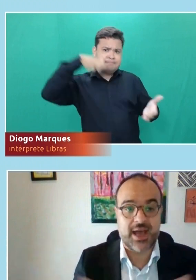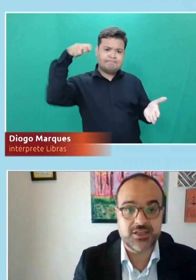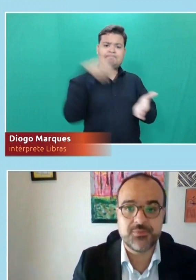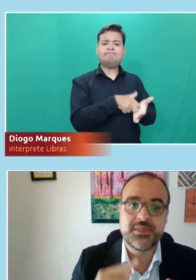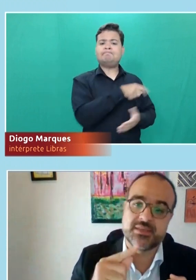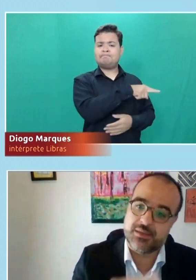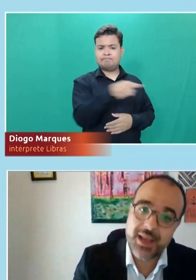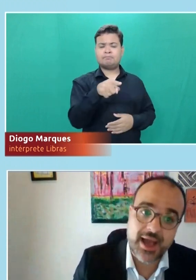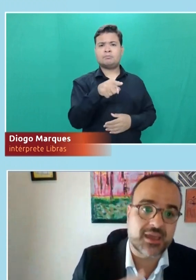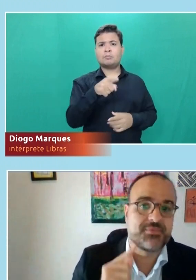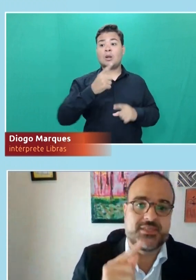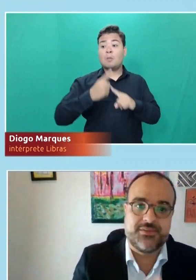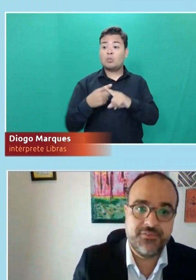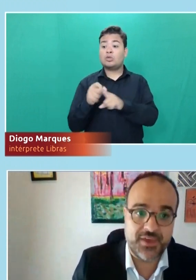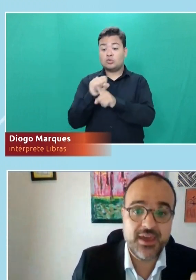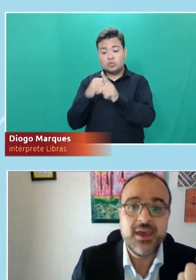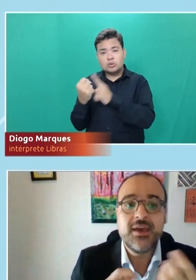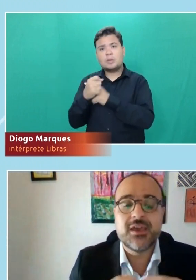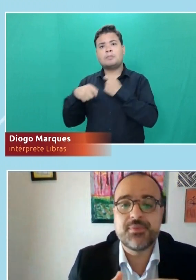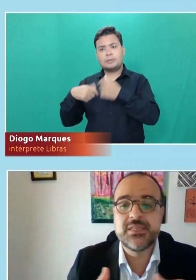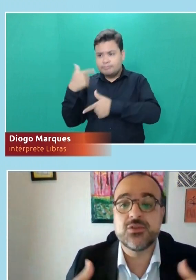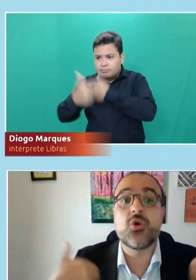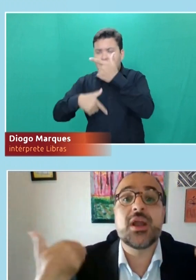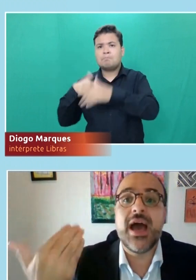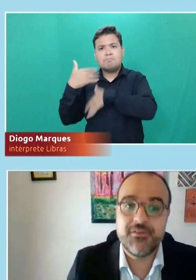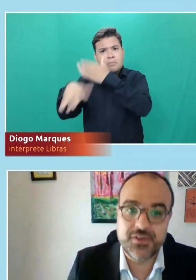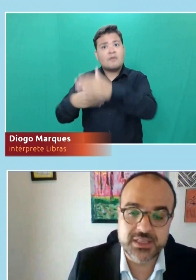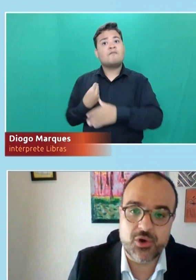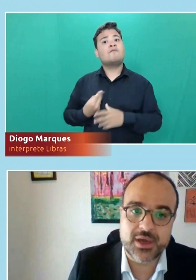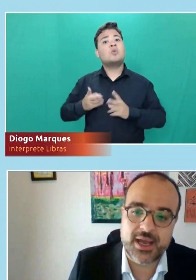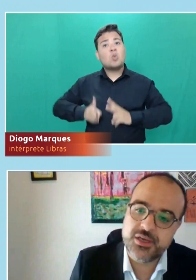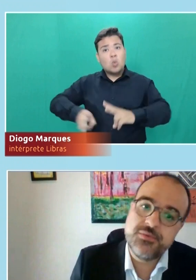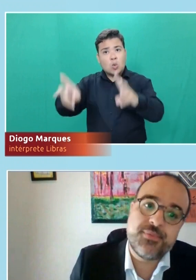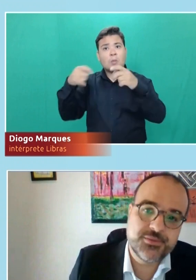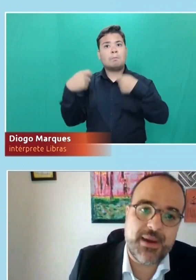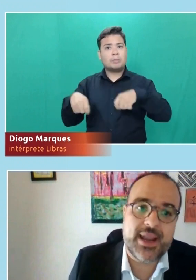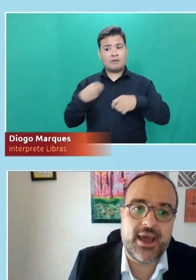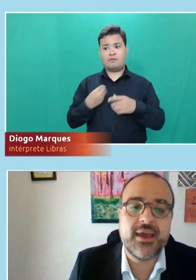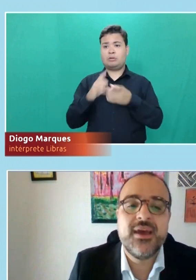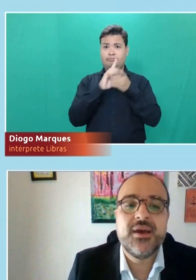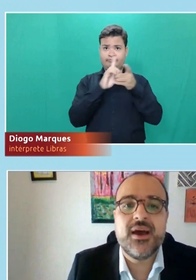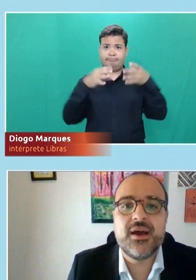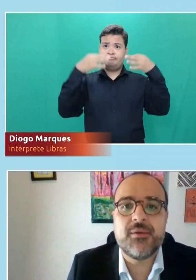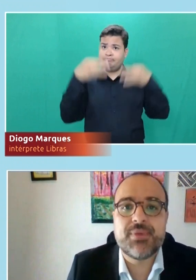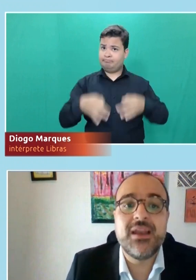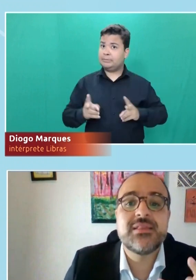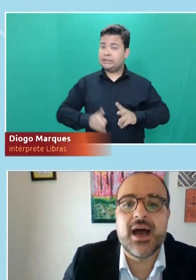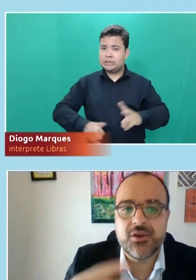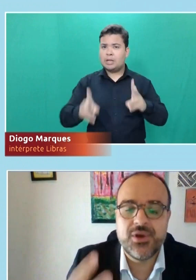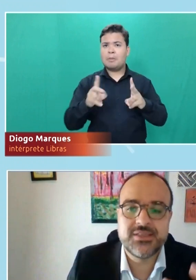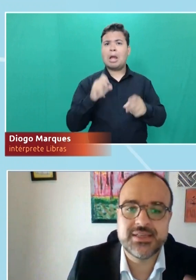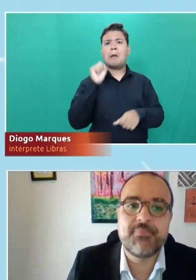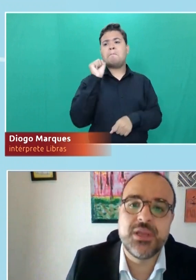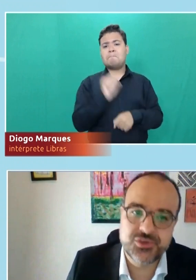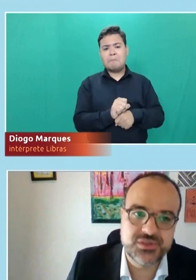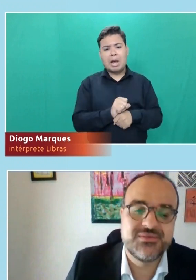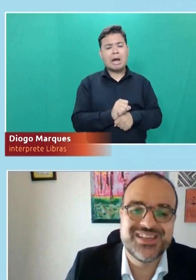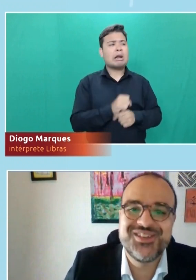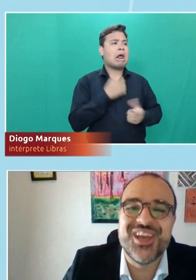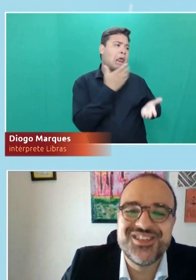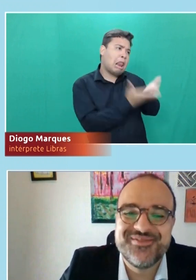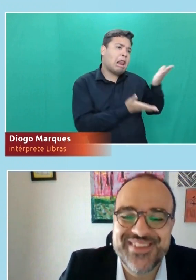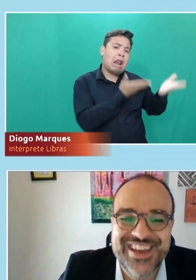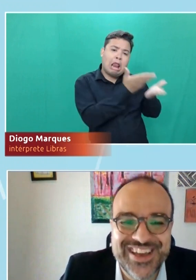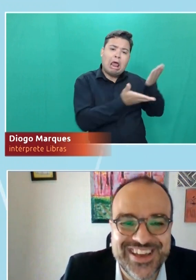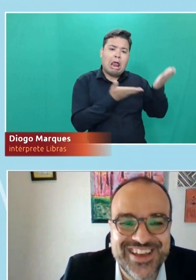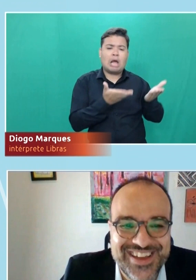uma sociedade que precisa trabalhar, que precisa viver, que precisa tocar a vida democrática e não pode parar para lidar com esses caprichos